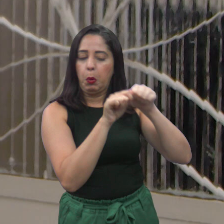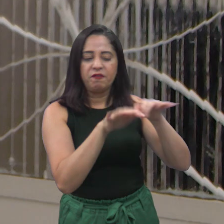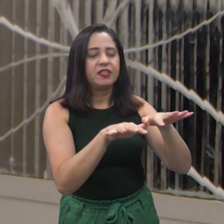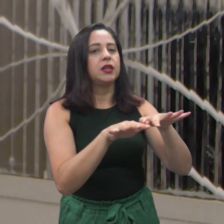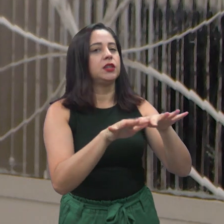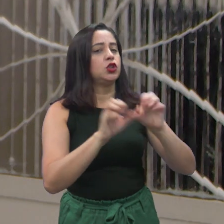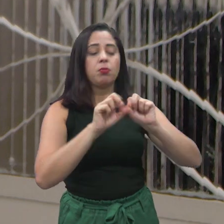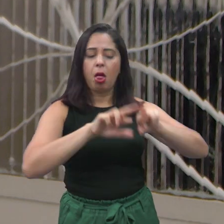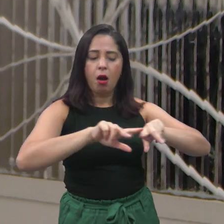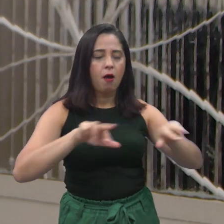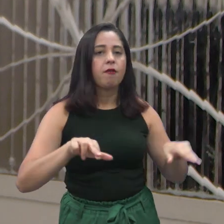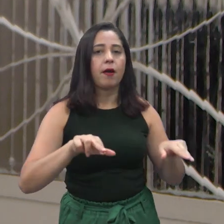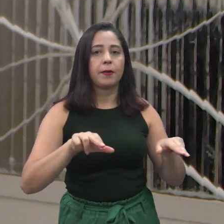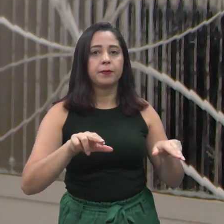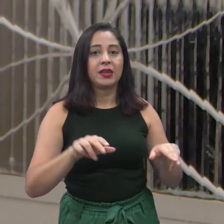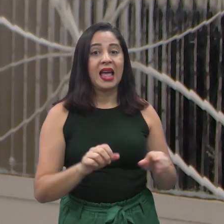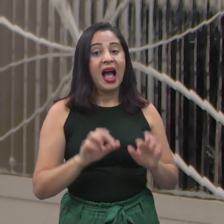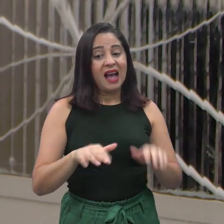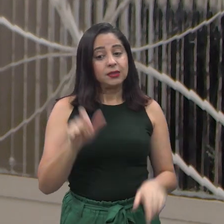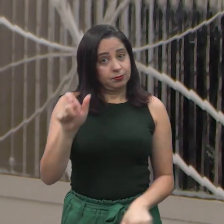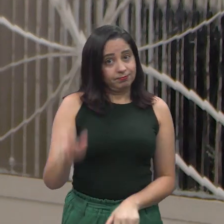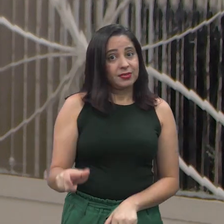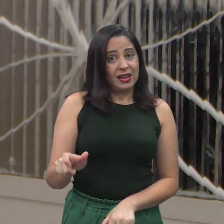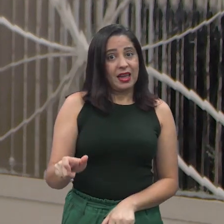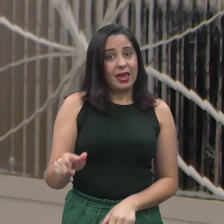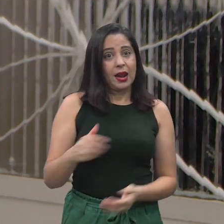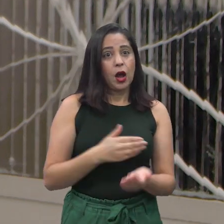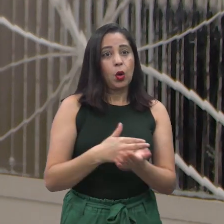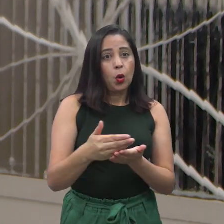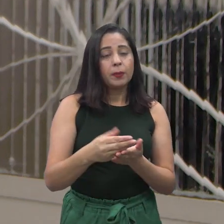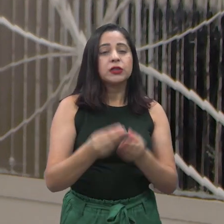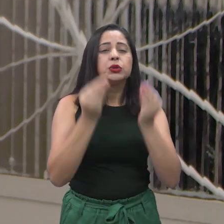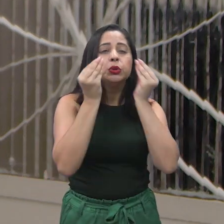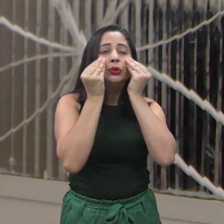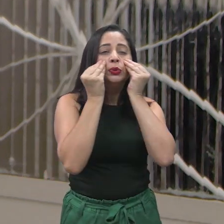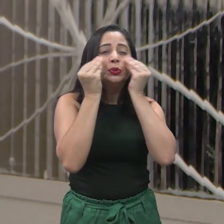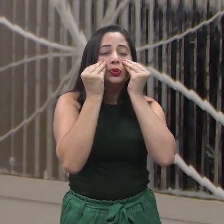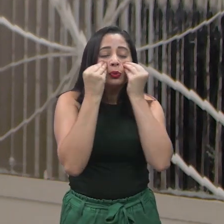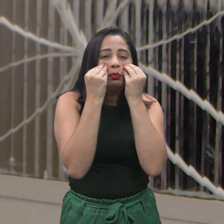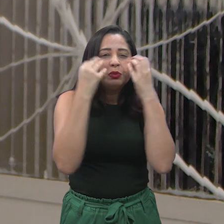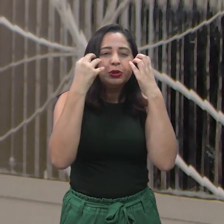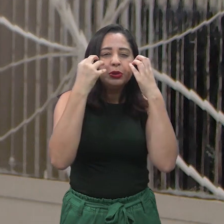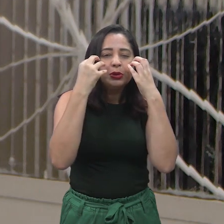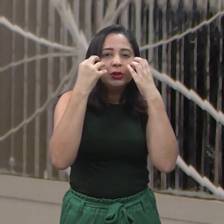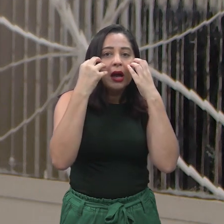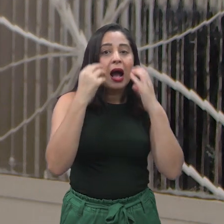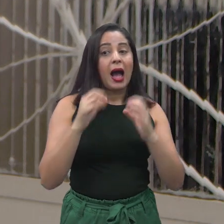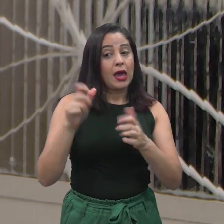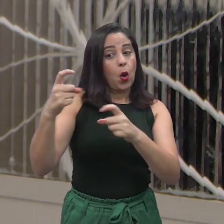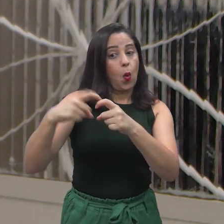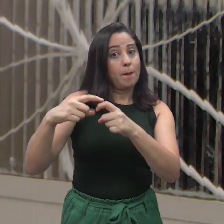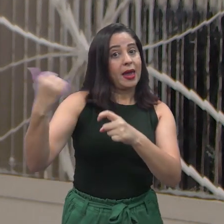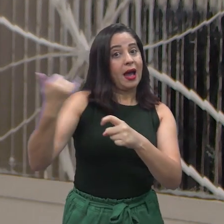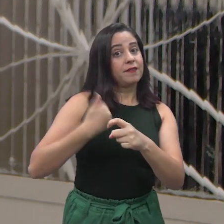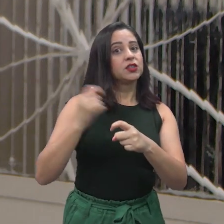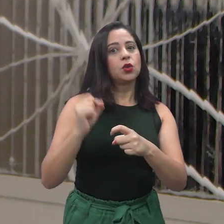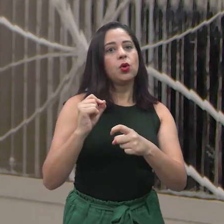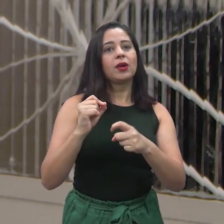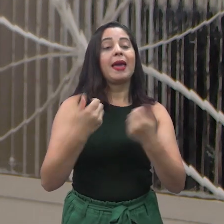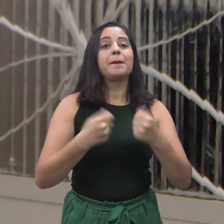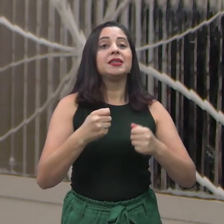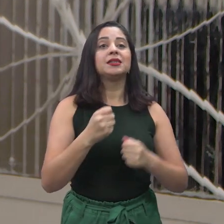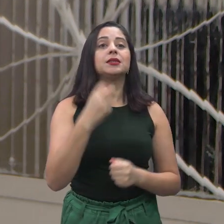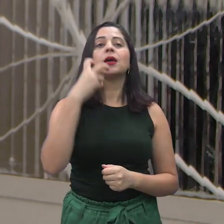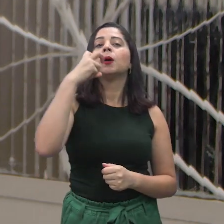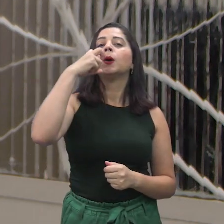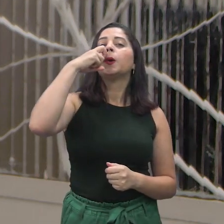casa. E quando ela teve essa crise de sinusite, a gente foi orientado por um otorrino que nos ensinou o seguinte: lavagem